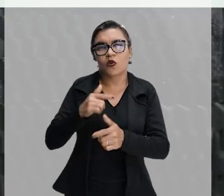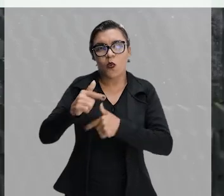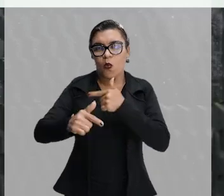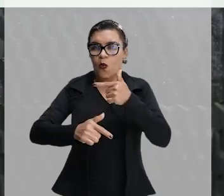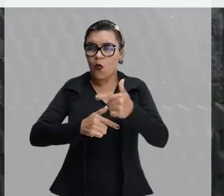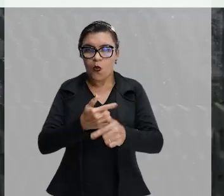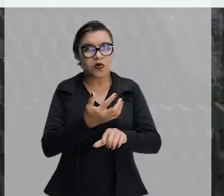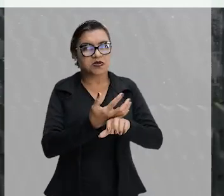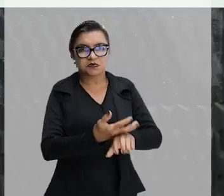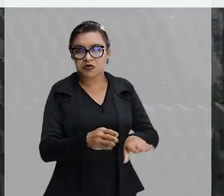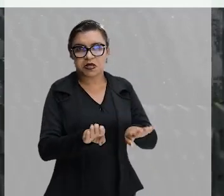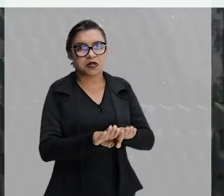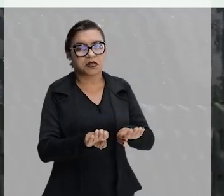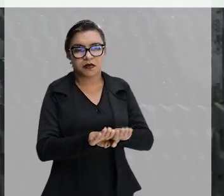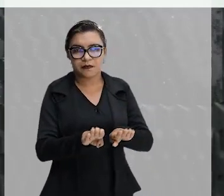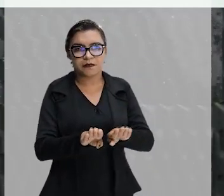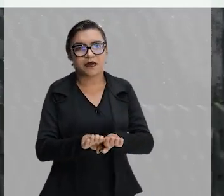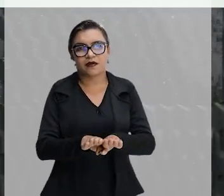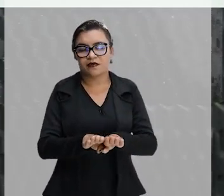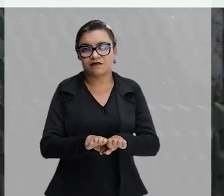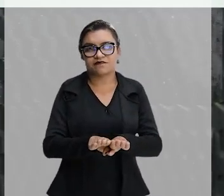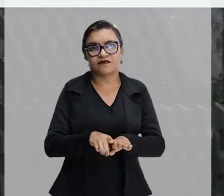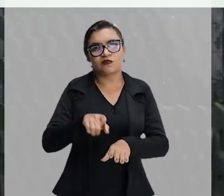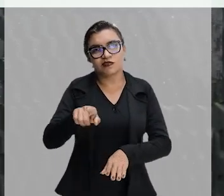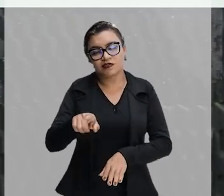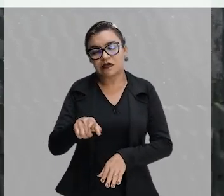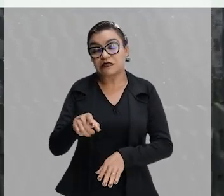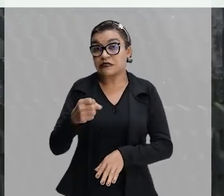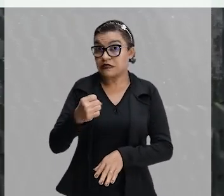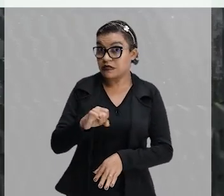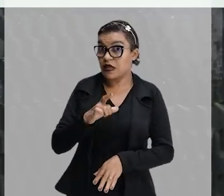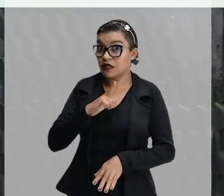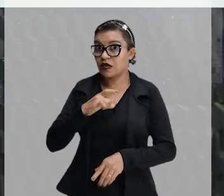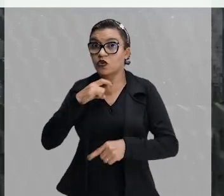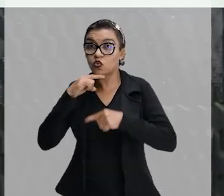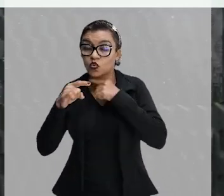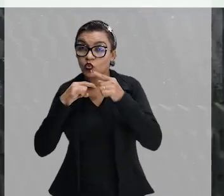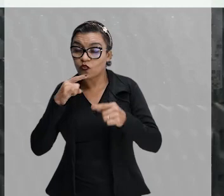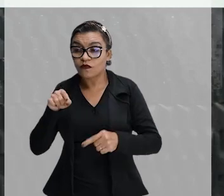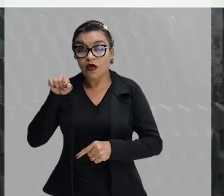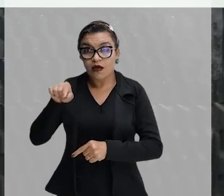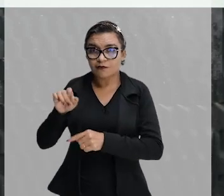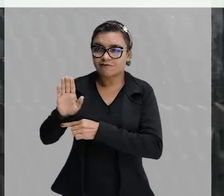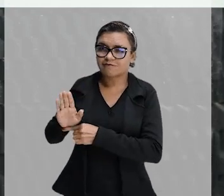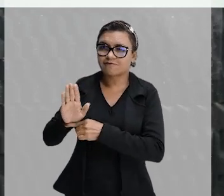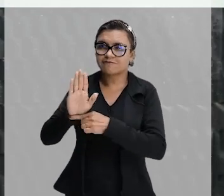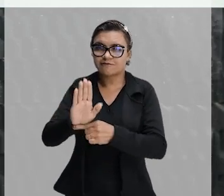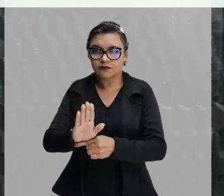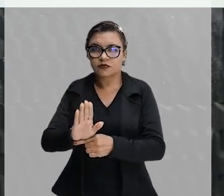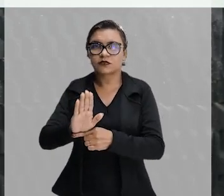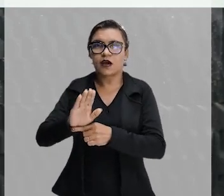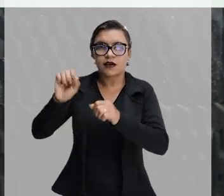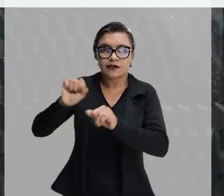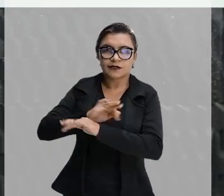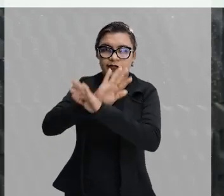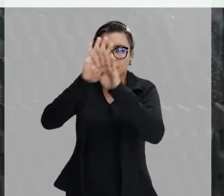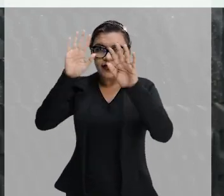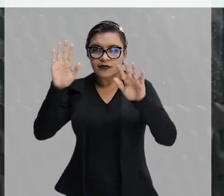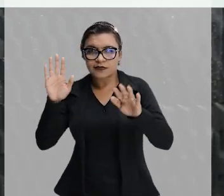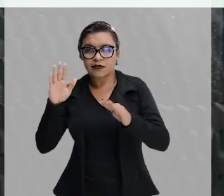aulas, aquilo que você tem ali por acaso qualquer dúvida, ok? Que irá lhe ajudar bastante aí